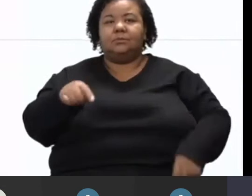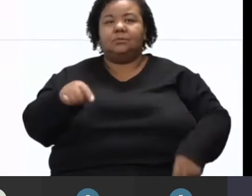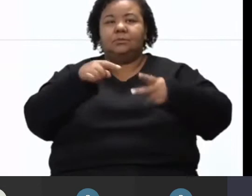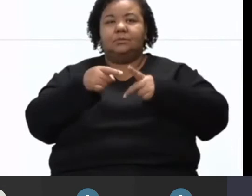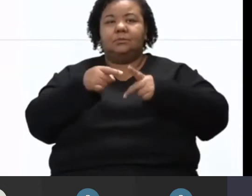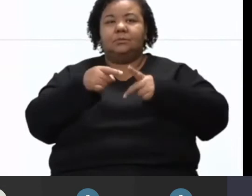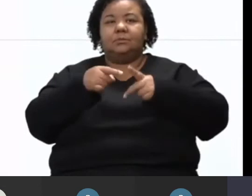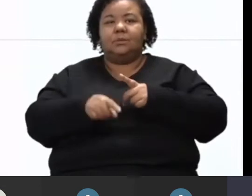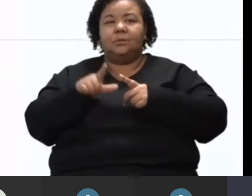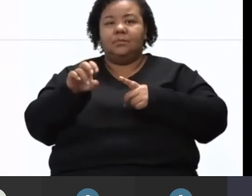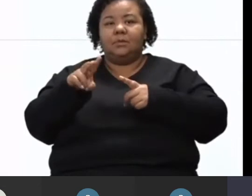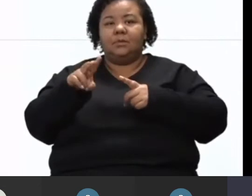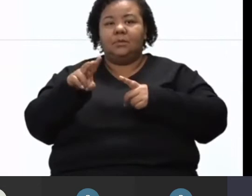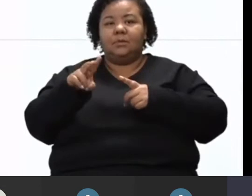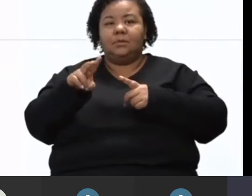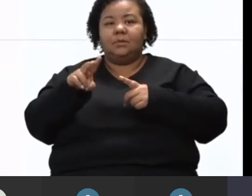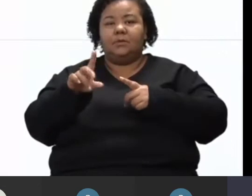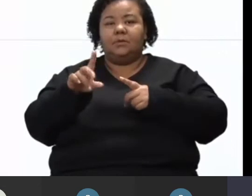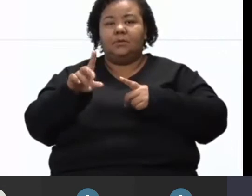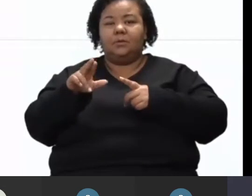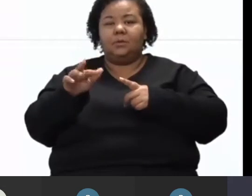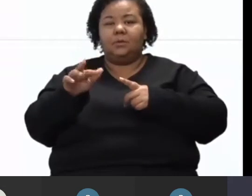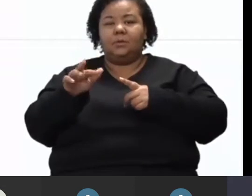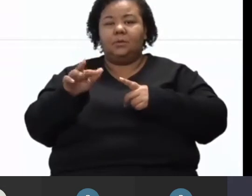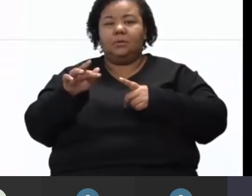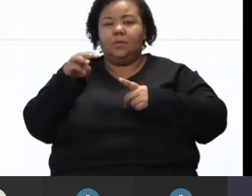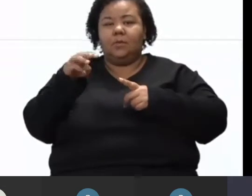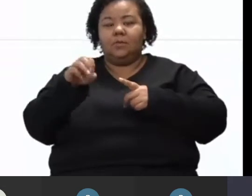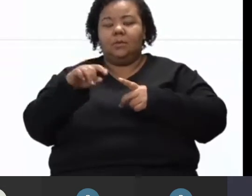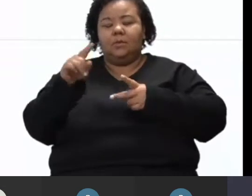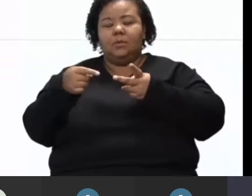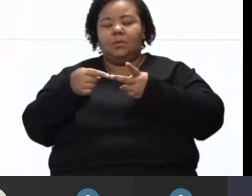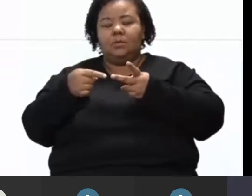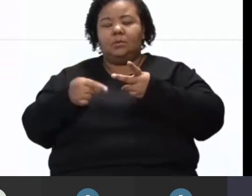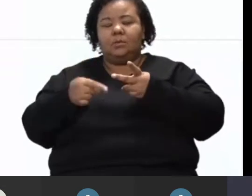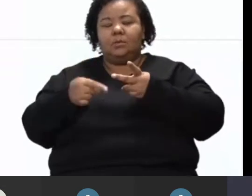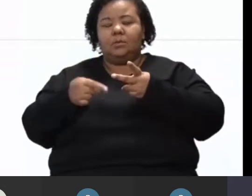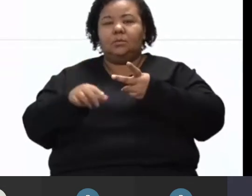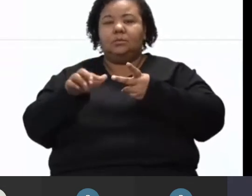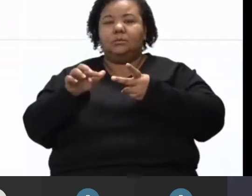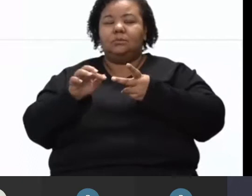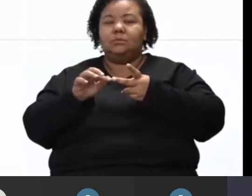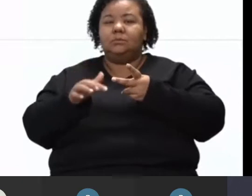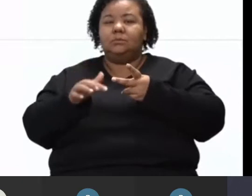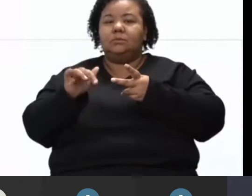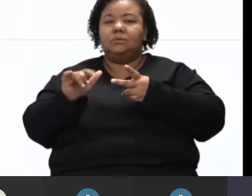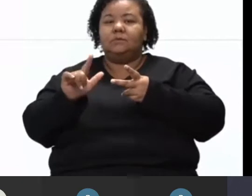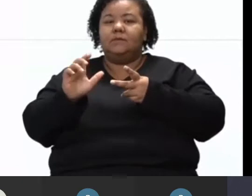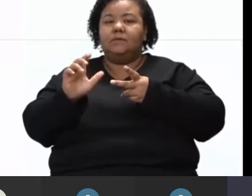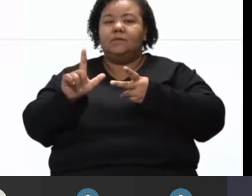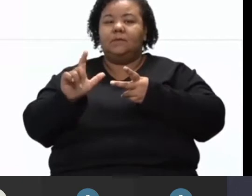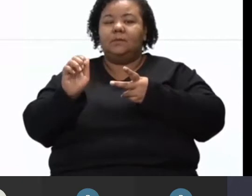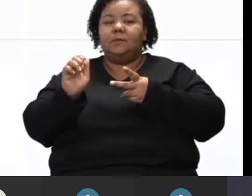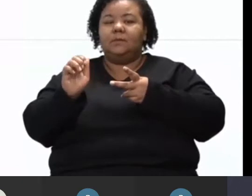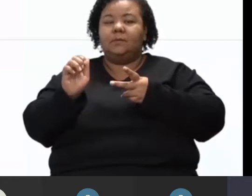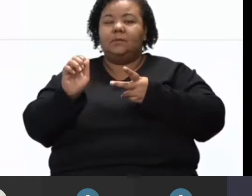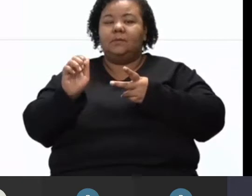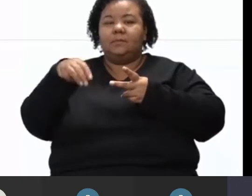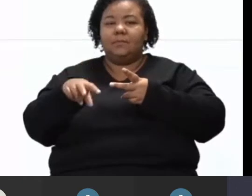leveduriforme quanto da célula filamentosa, do bolor, tá? Então, você realizou ali